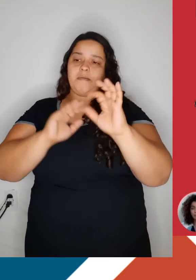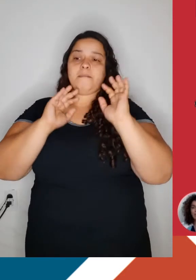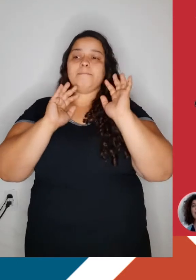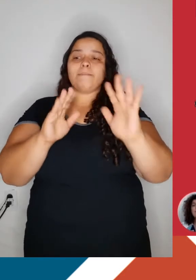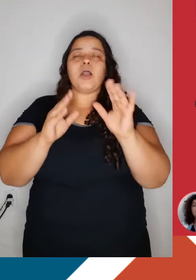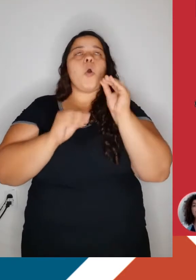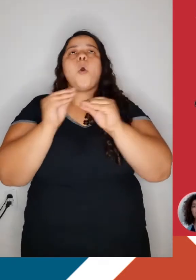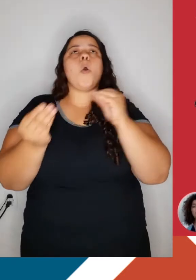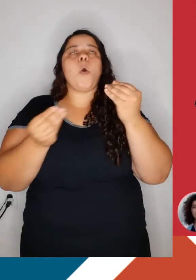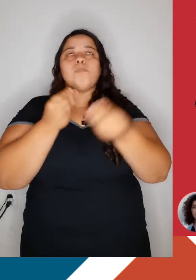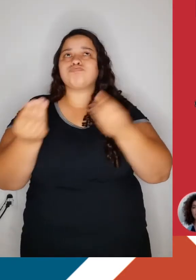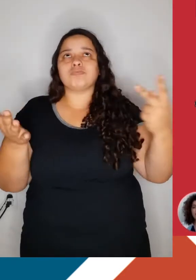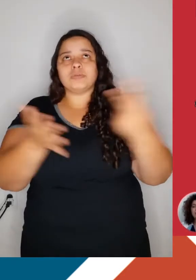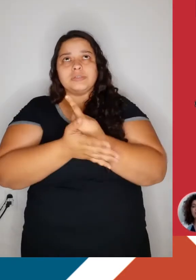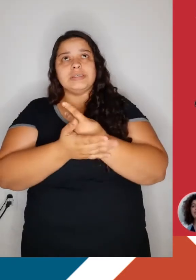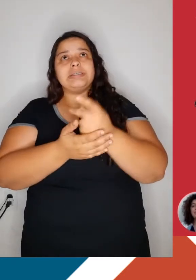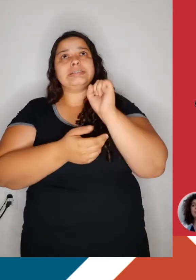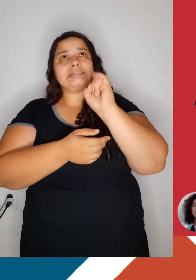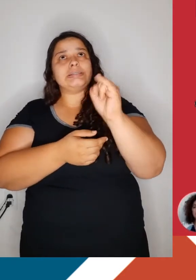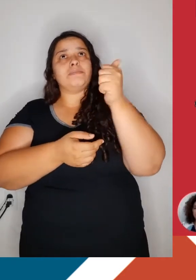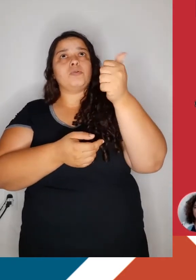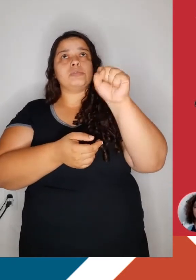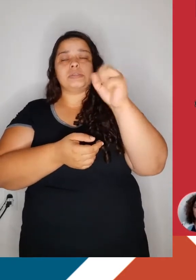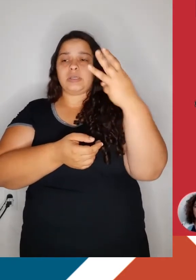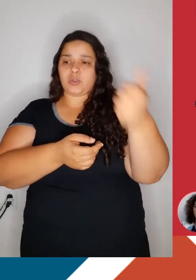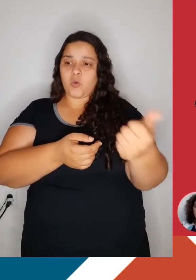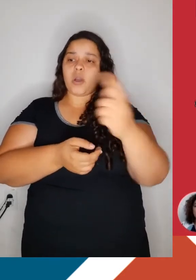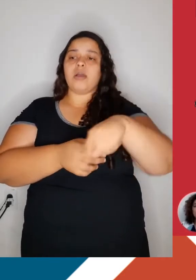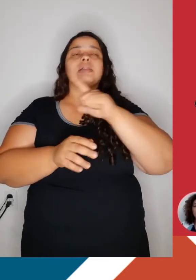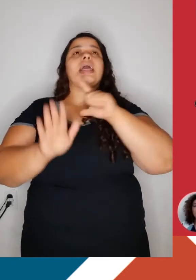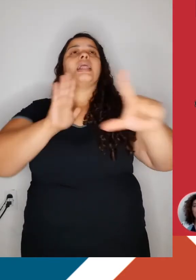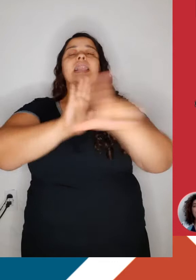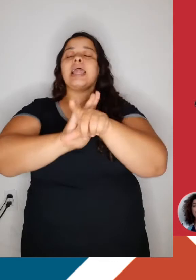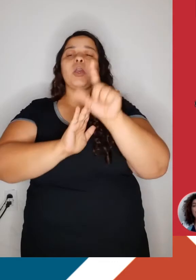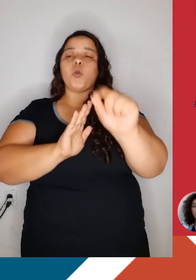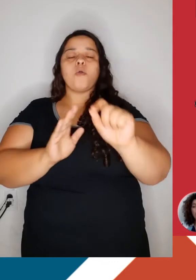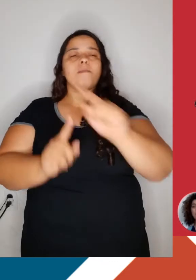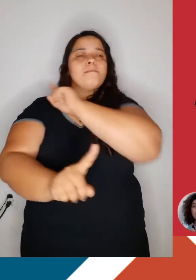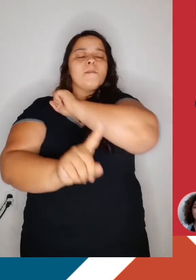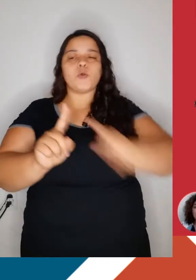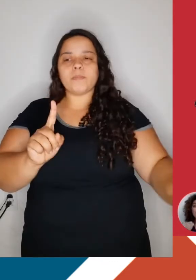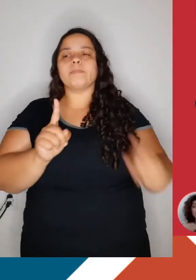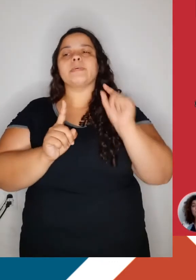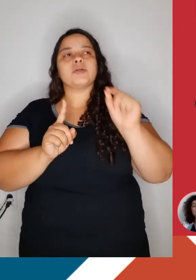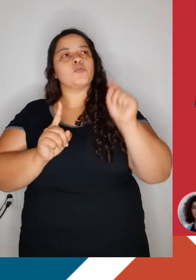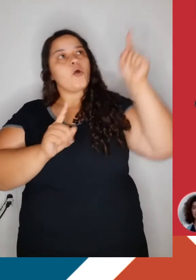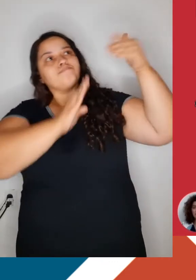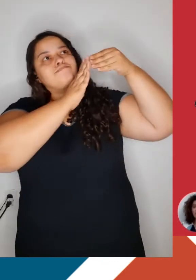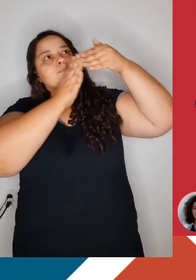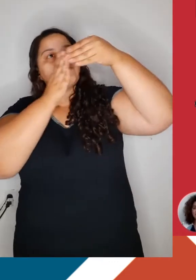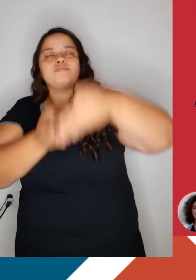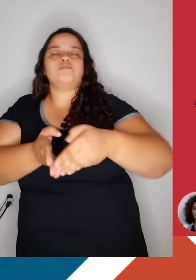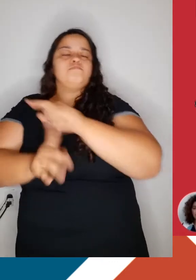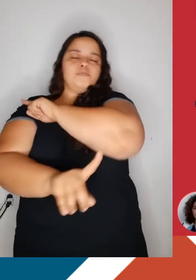1849. Mas como isso se deu, já que em 1831 foi imposta a Lei Feijó, que proibia